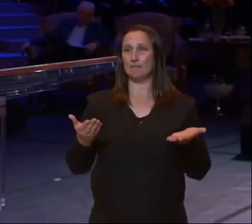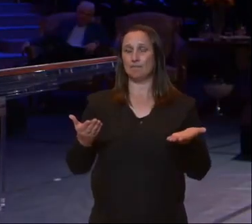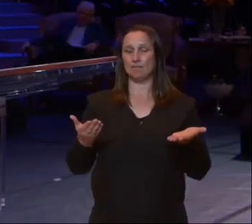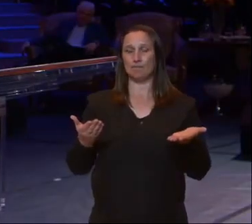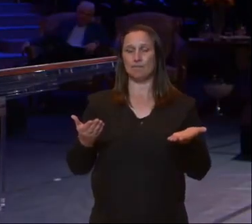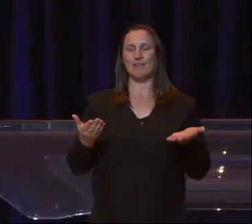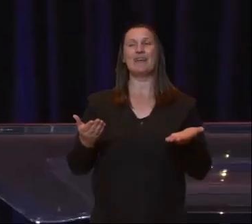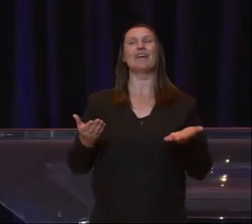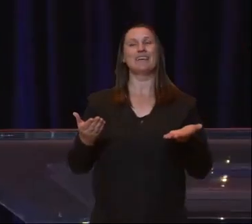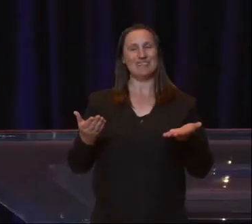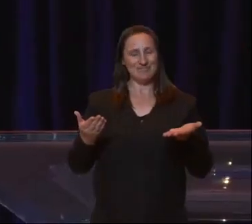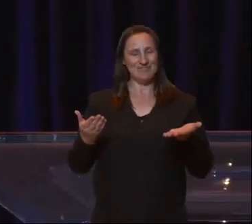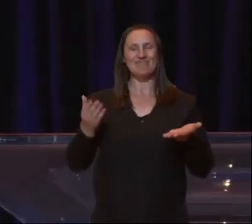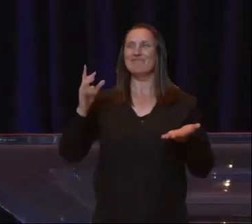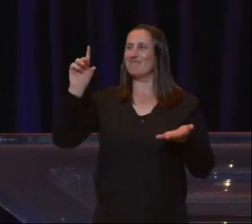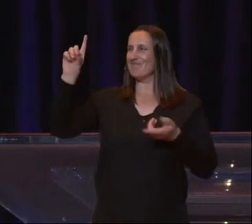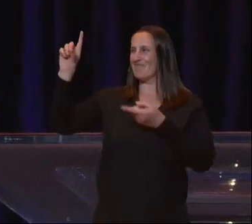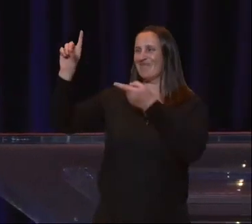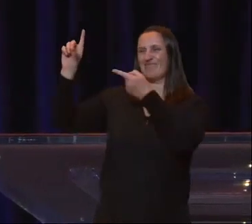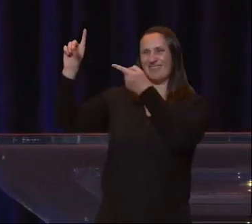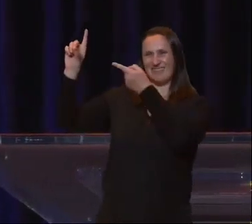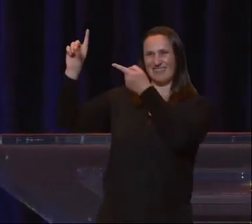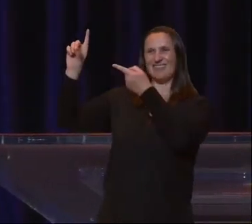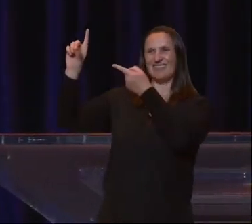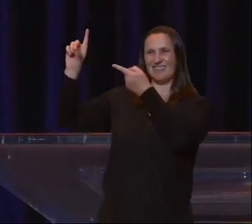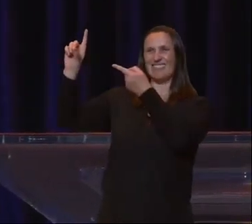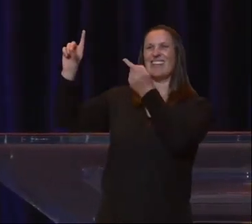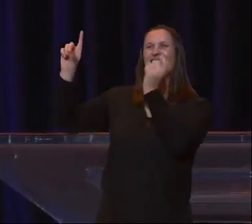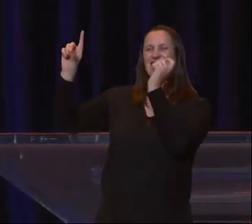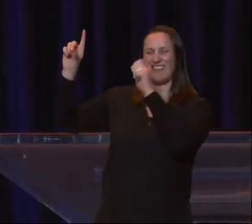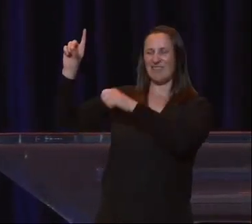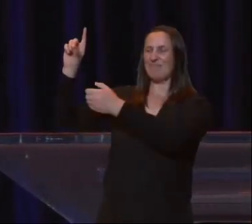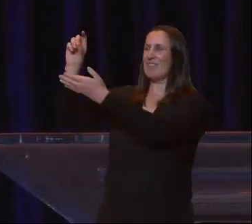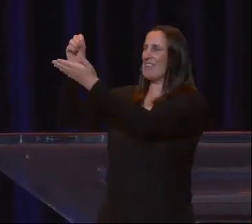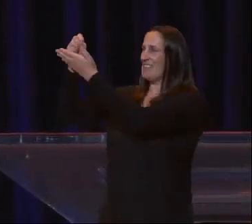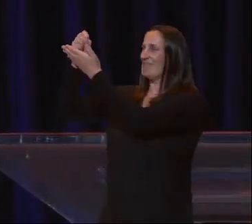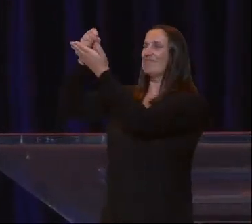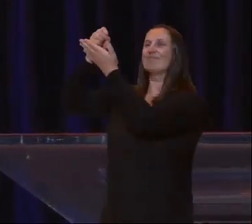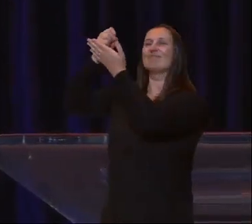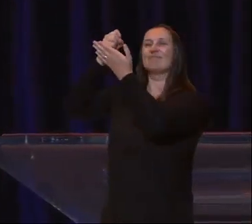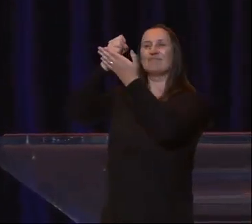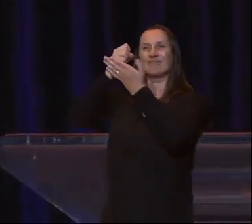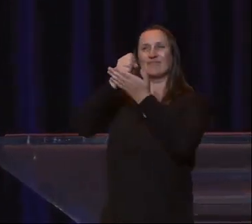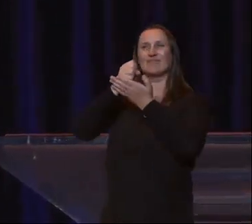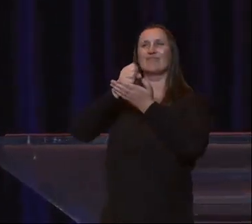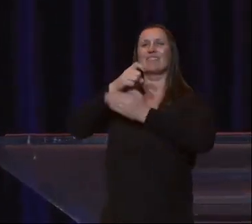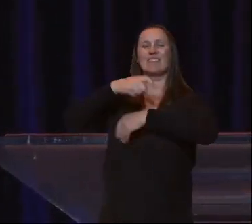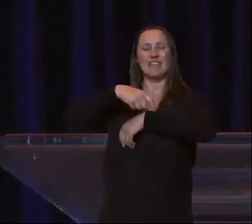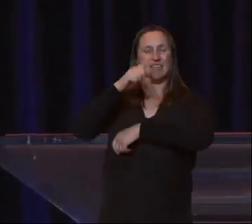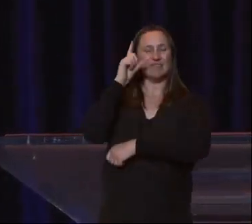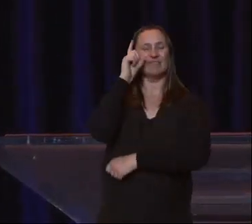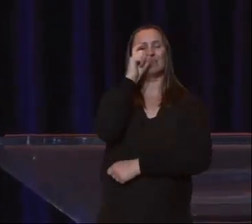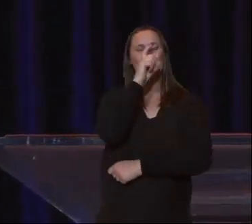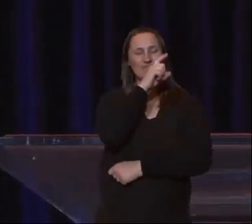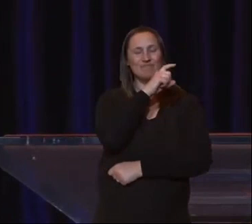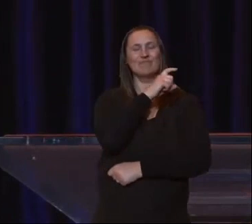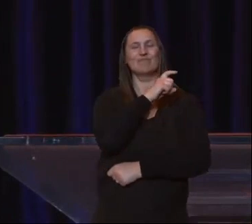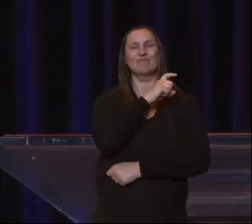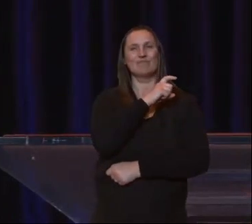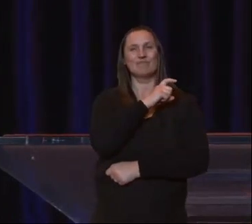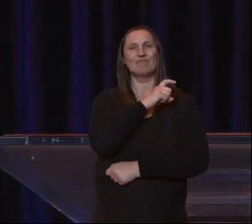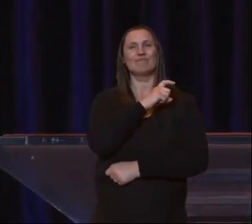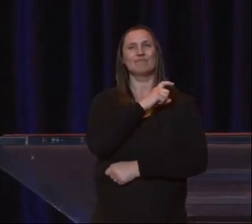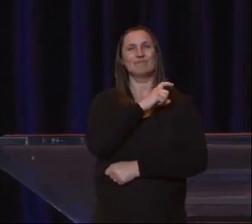Existe um Deus capaz de nos socorrer nos momentos mais difíceis.